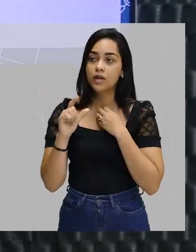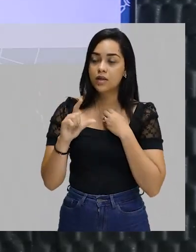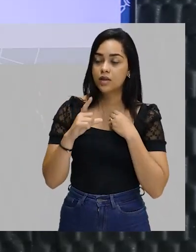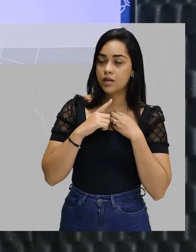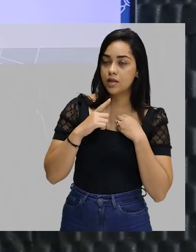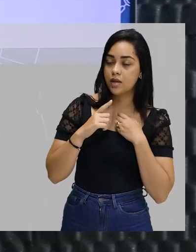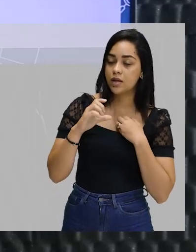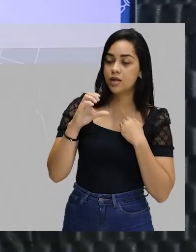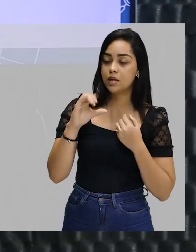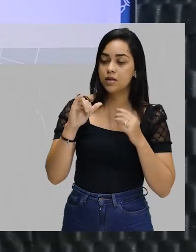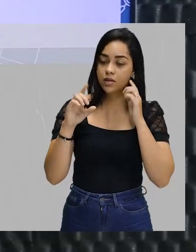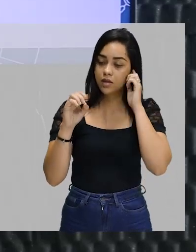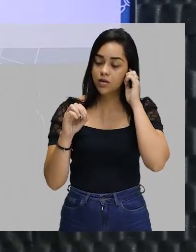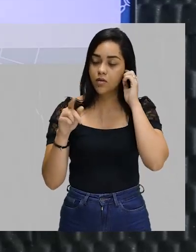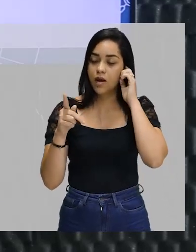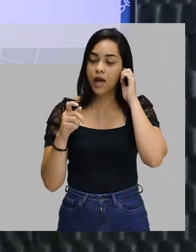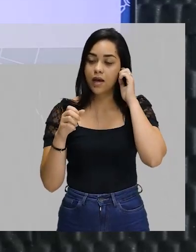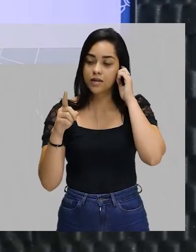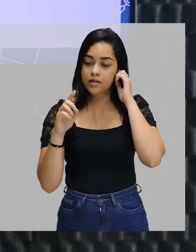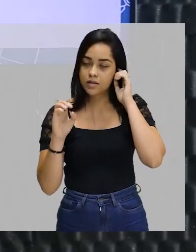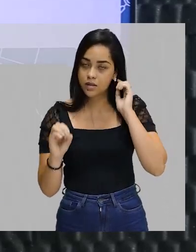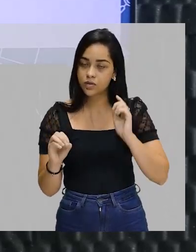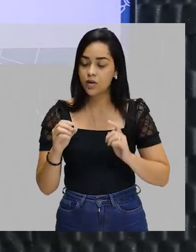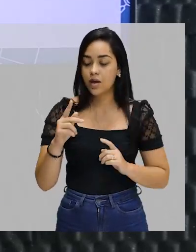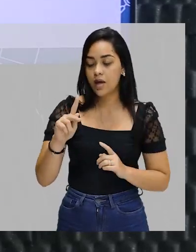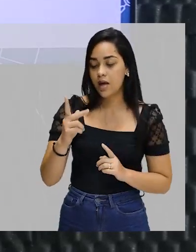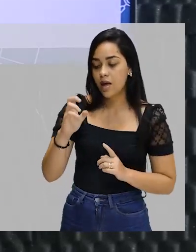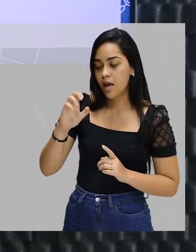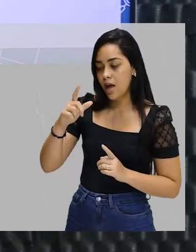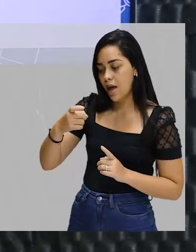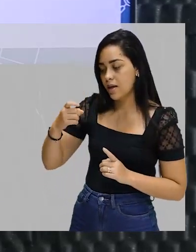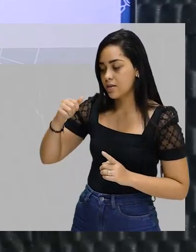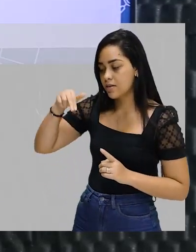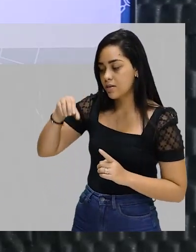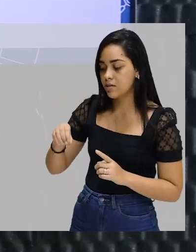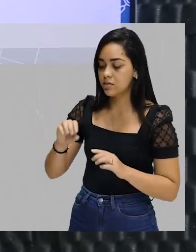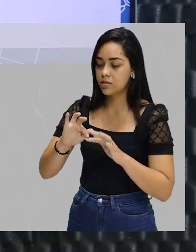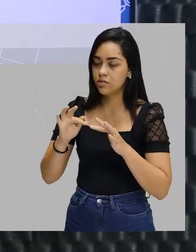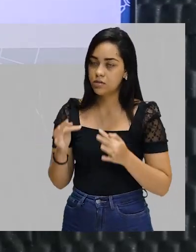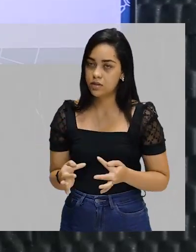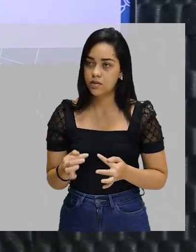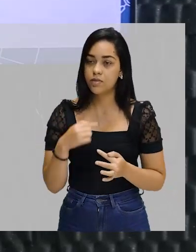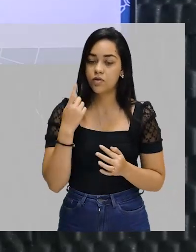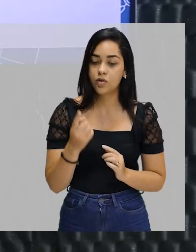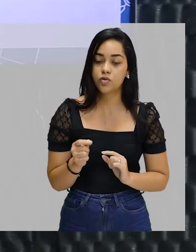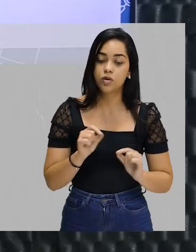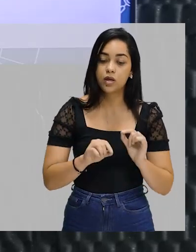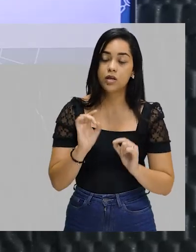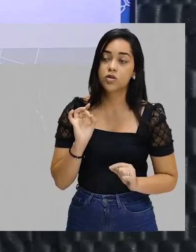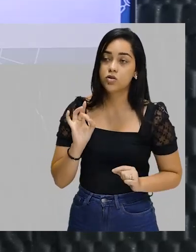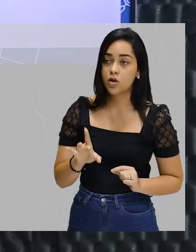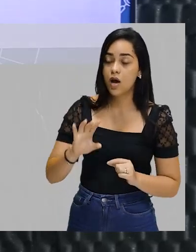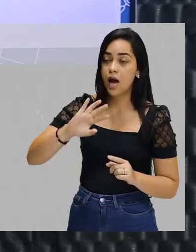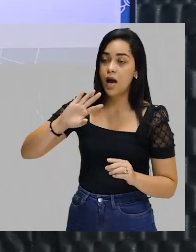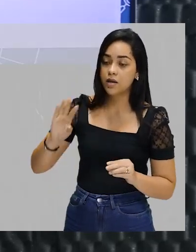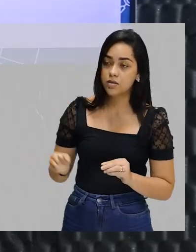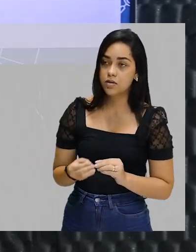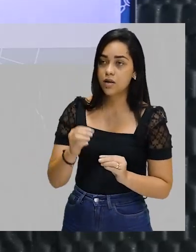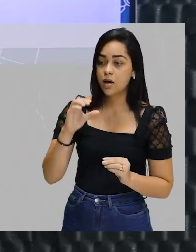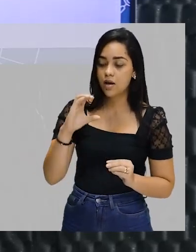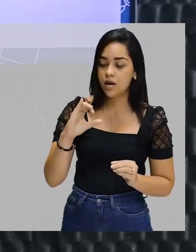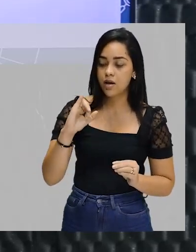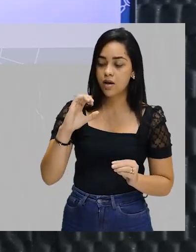ciclohexano, ok? Então, para compostos cíclicos, a gente vai apenas adicionar o